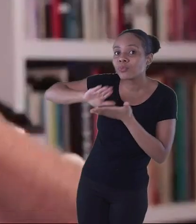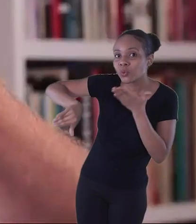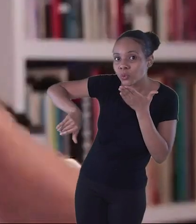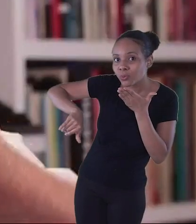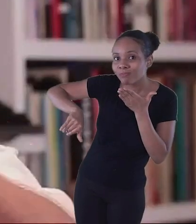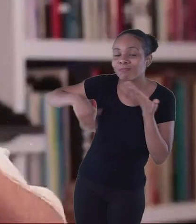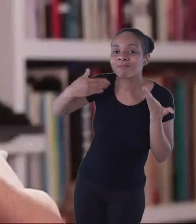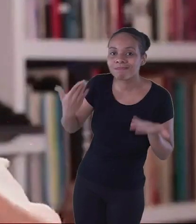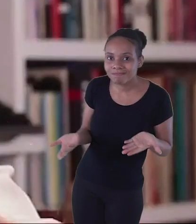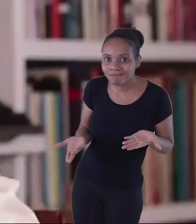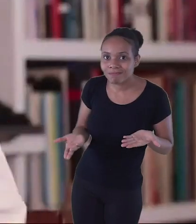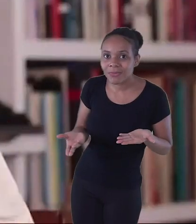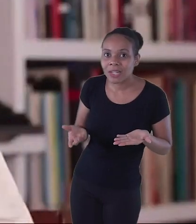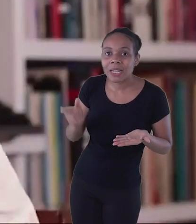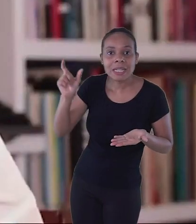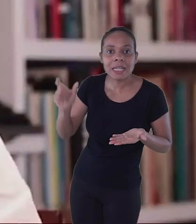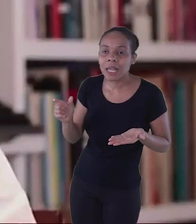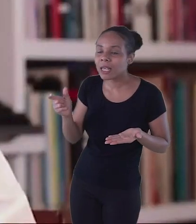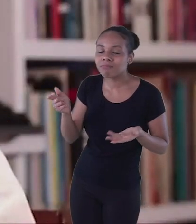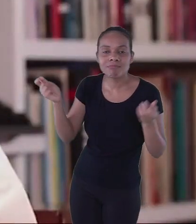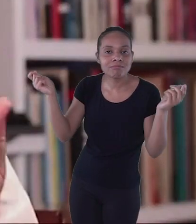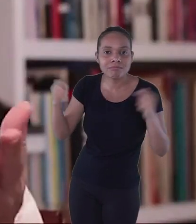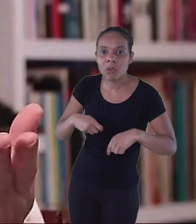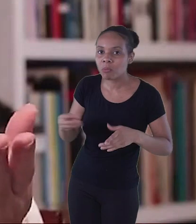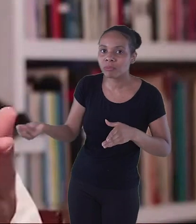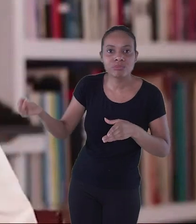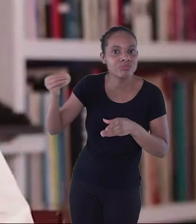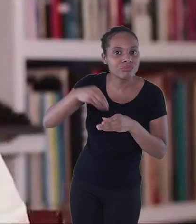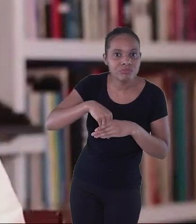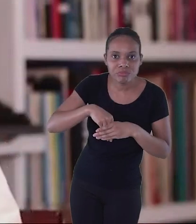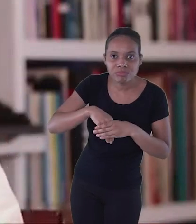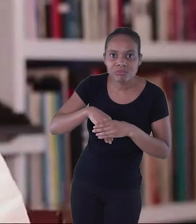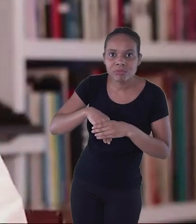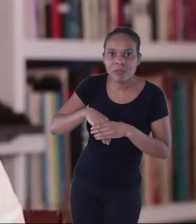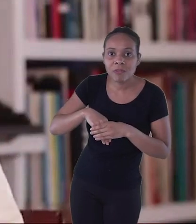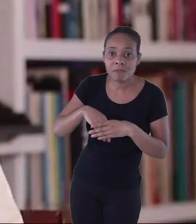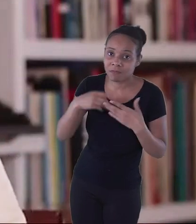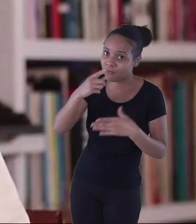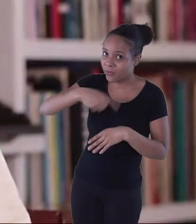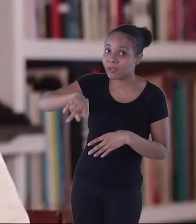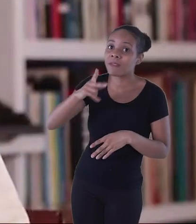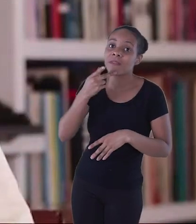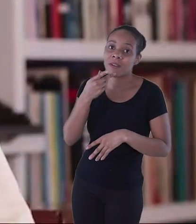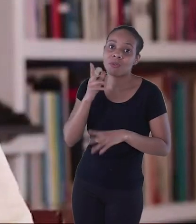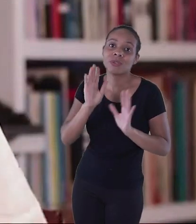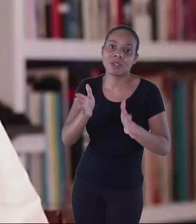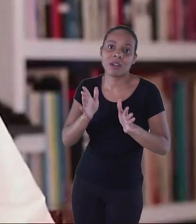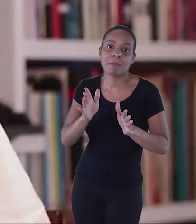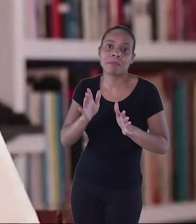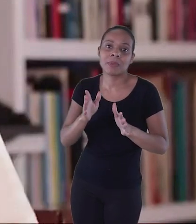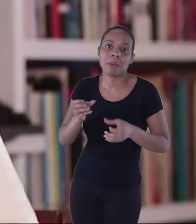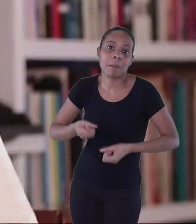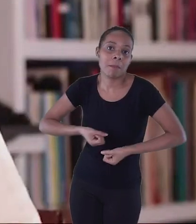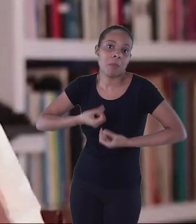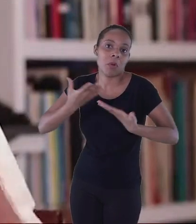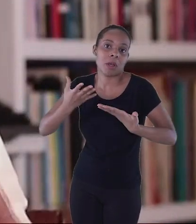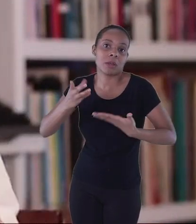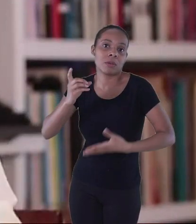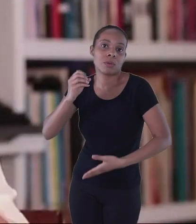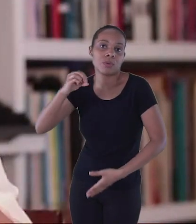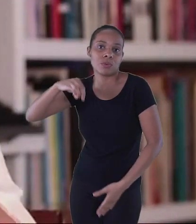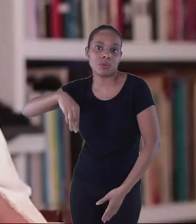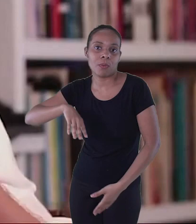primeira coisa que eu fiz aqui antes de começar foi reclamar de alguém que estava fora, que é o poeta Adão Ventura, além de